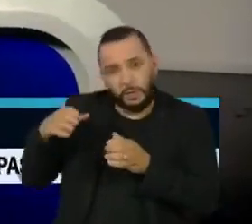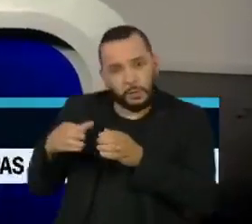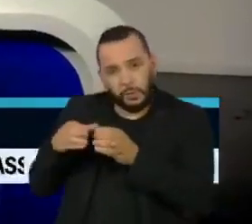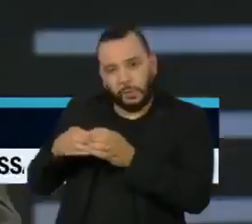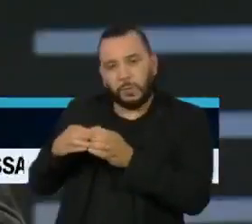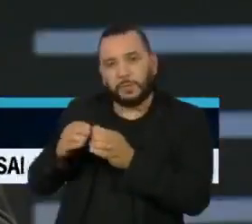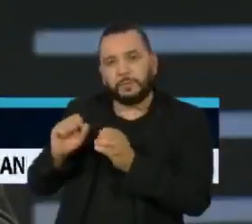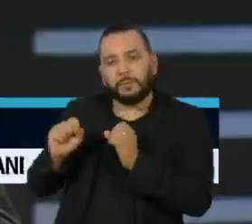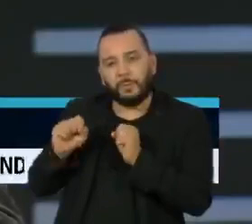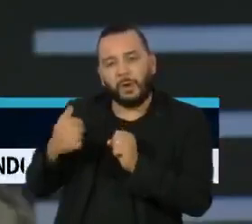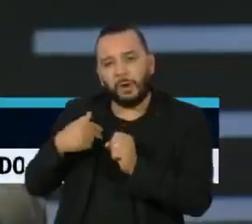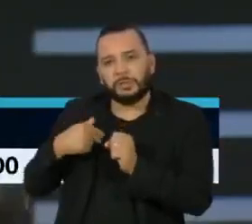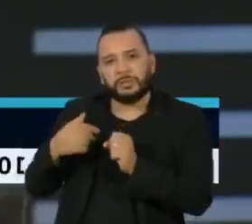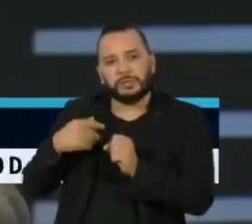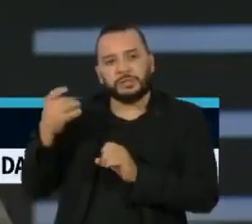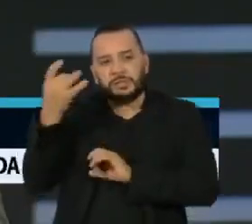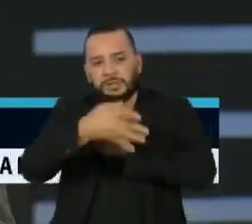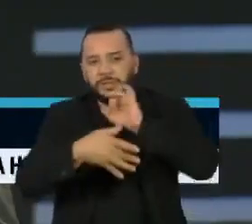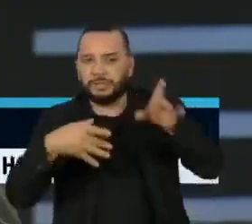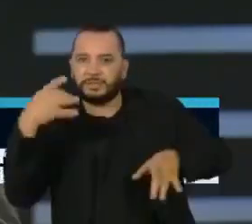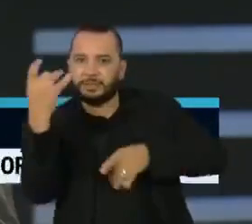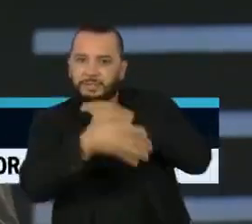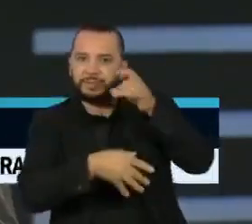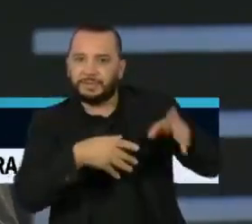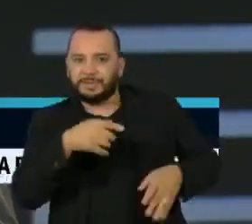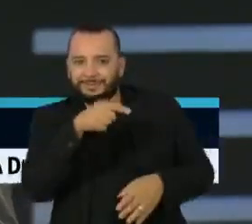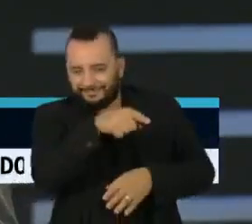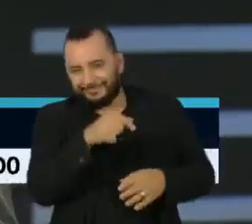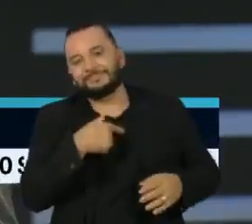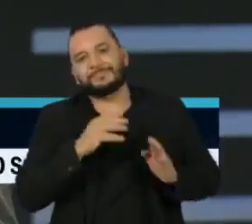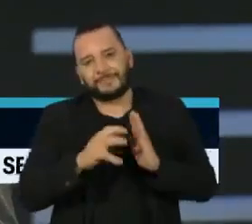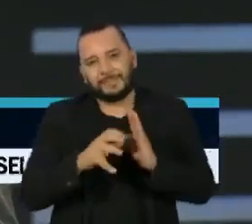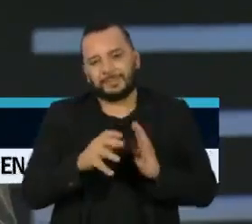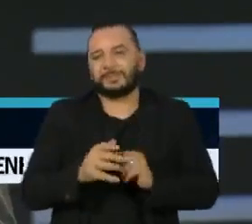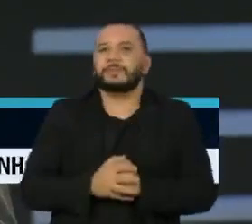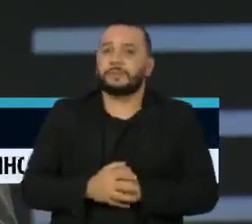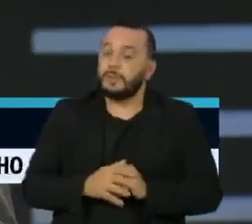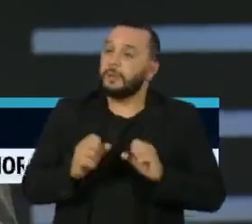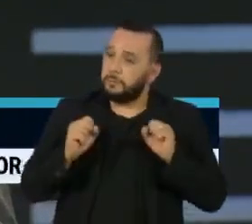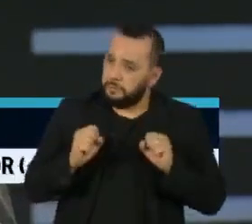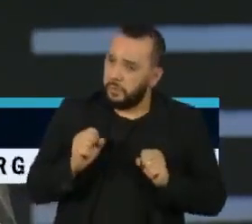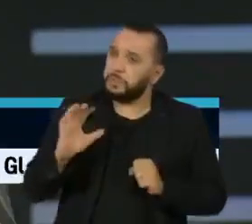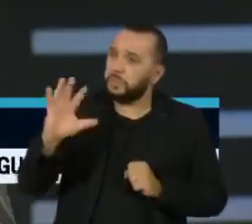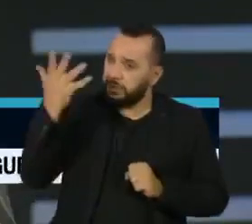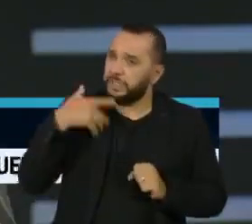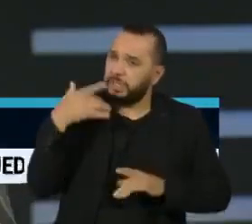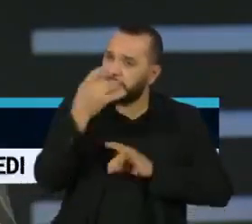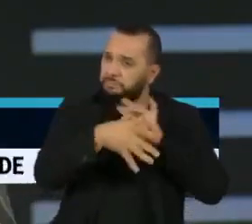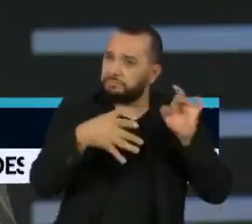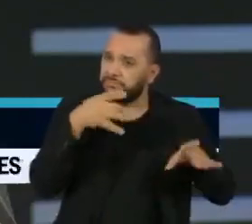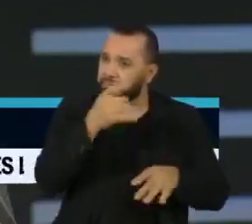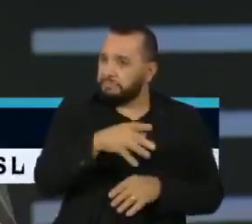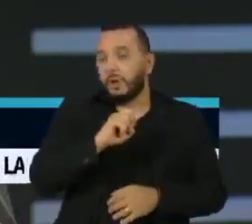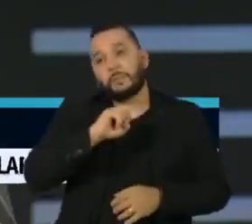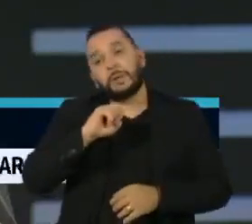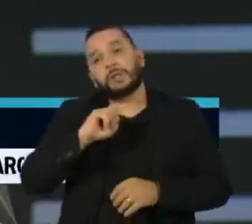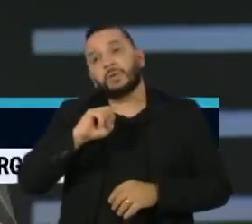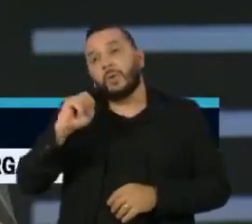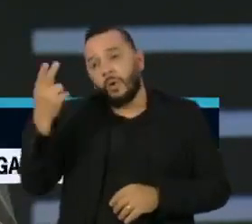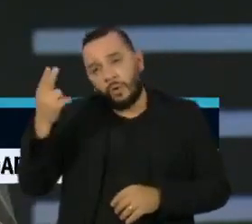Ana, eu acho que pode ter uma debandada, já começou aí, a gente viu na matéria, mas pode ter também uma certa atratividade de